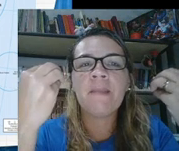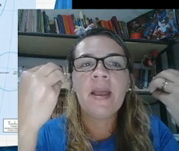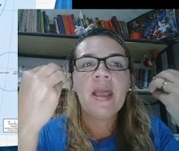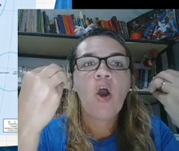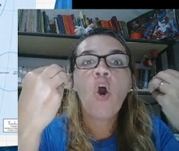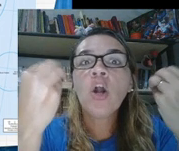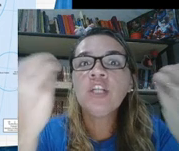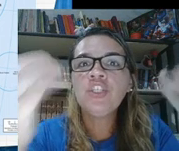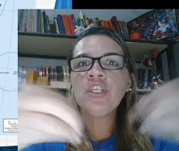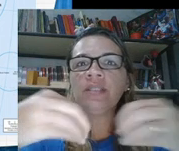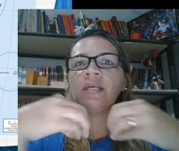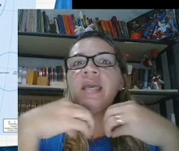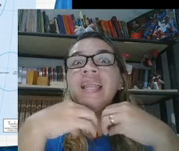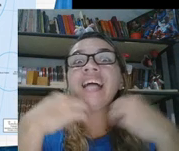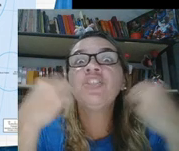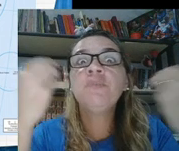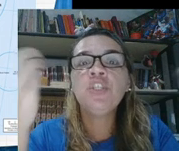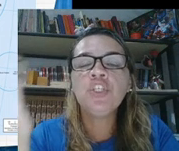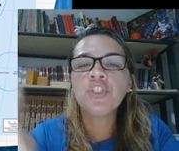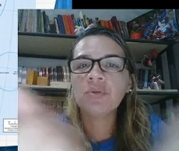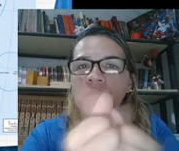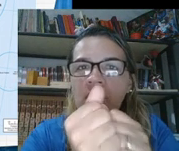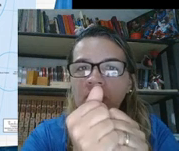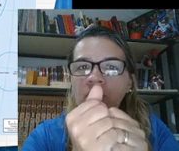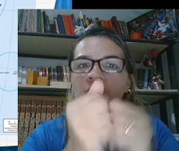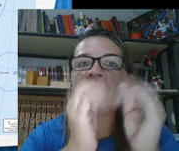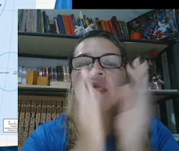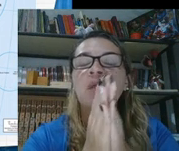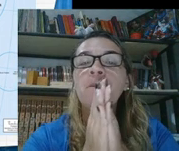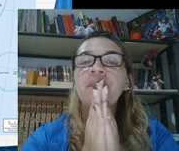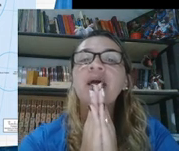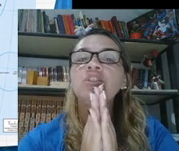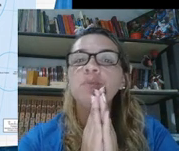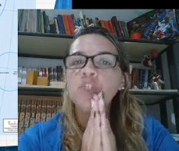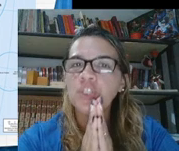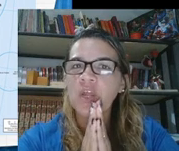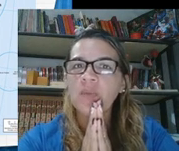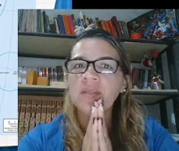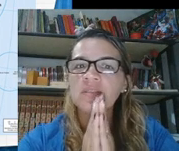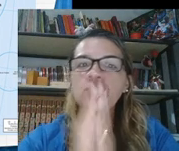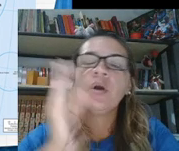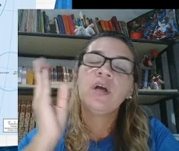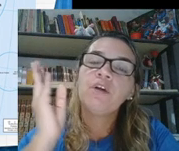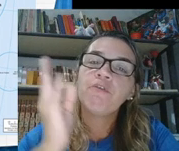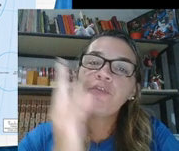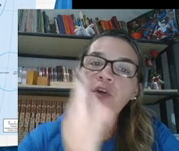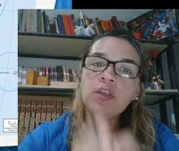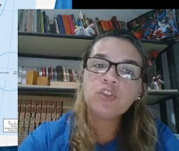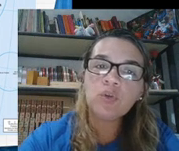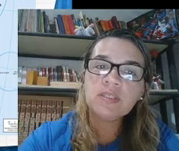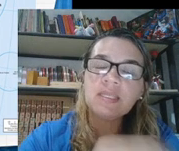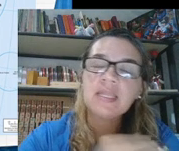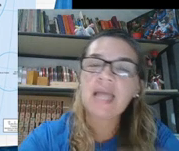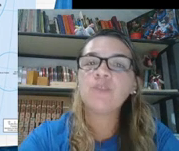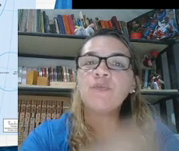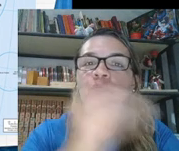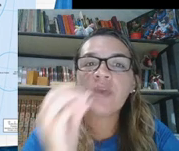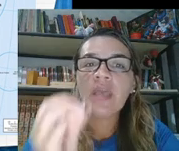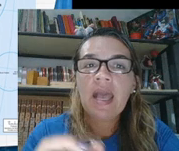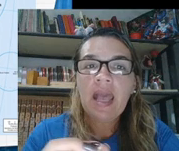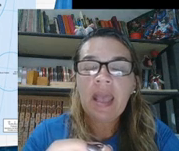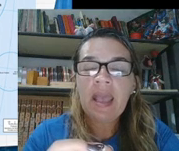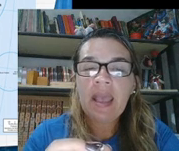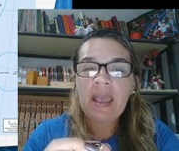ele organiza, ele administra o território. Então, para administrar o Brasil, foi solicitado,